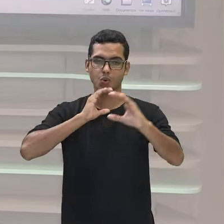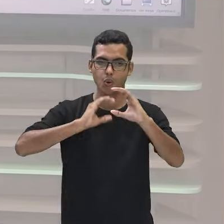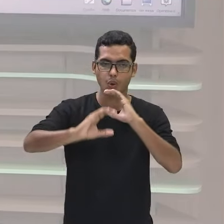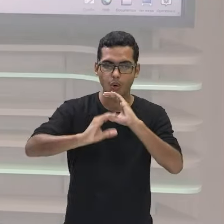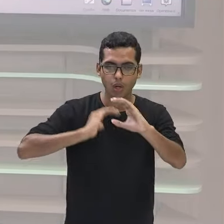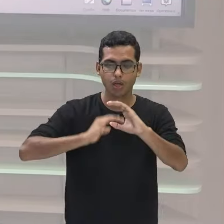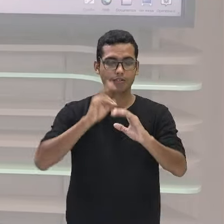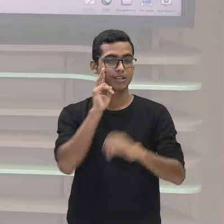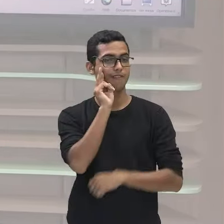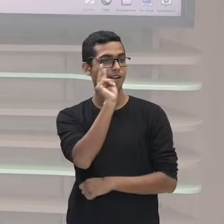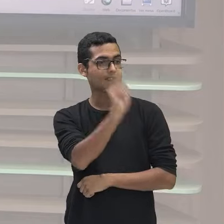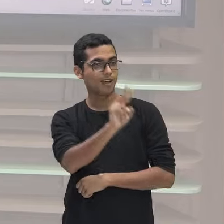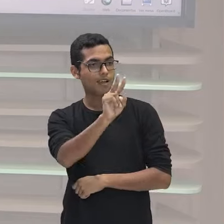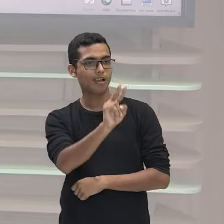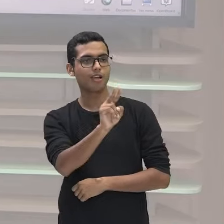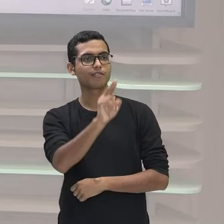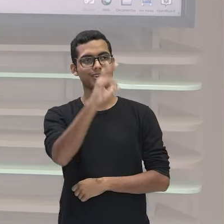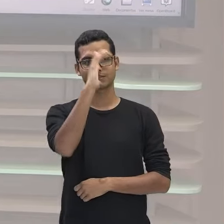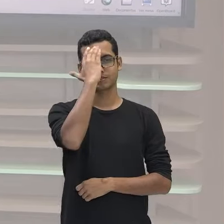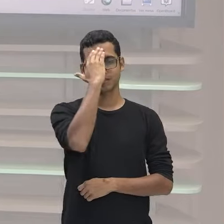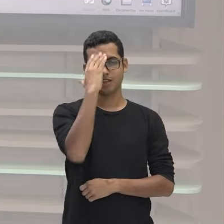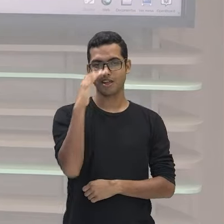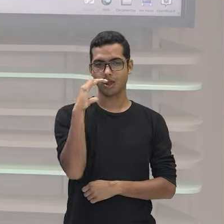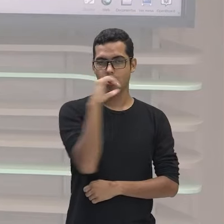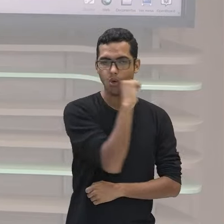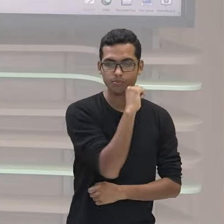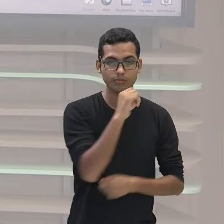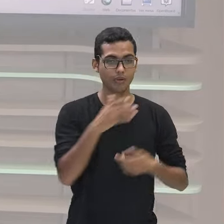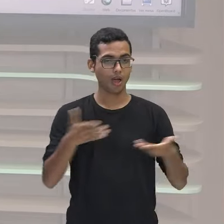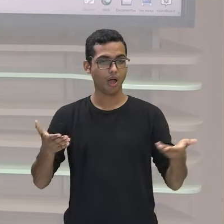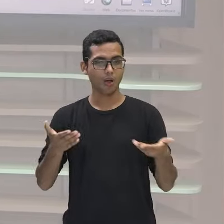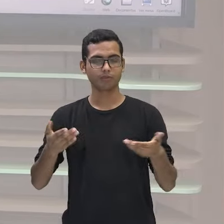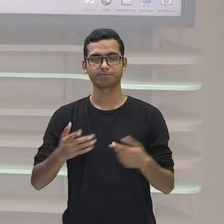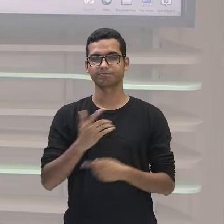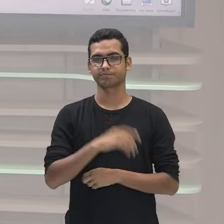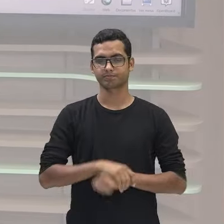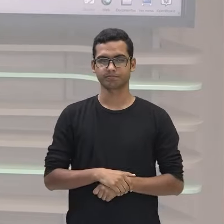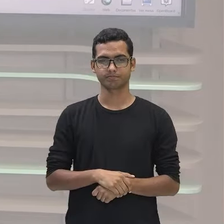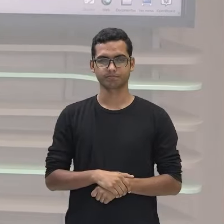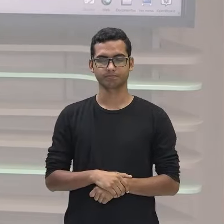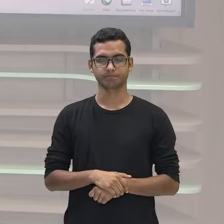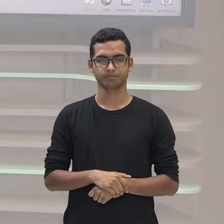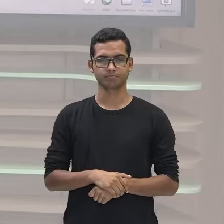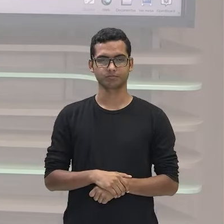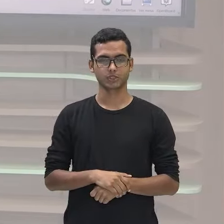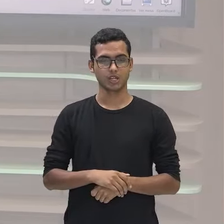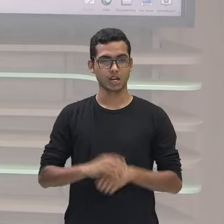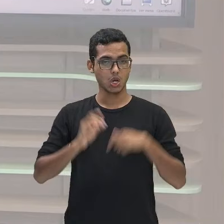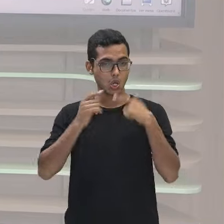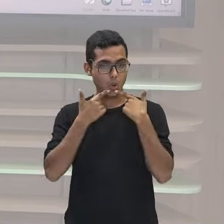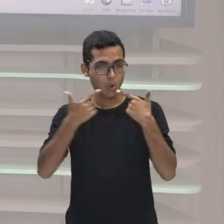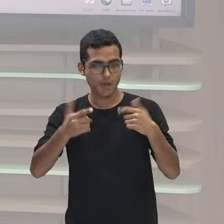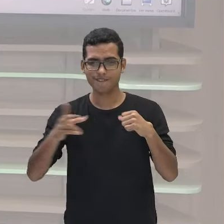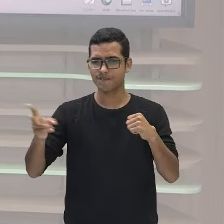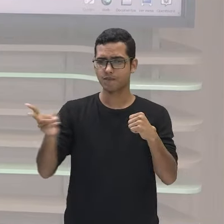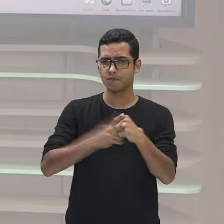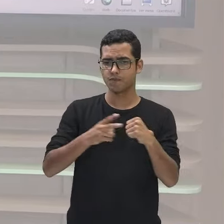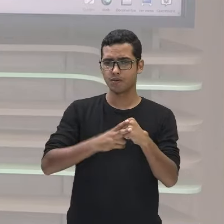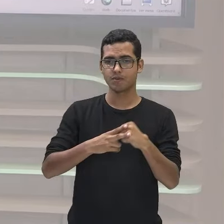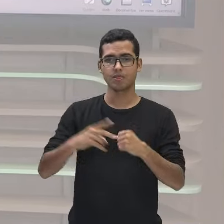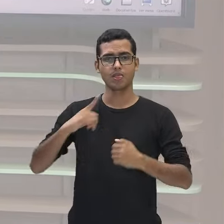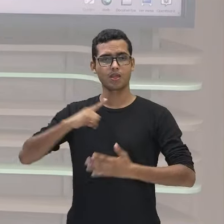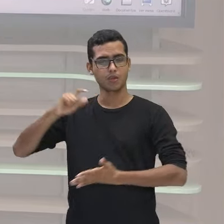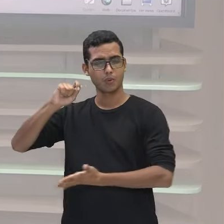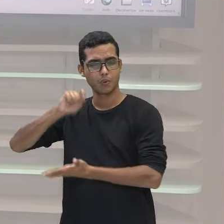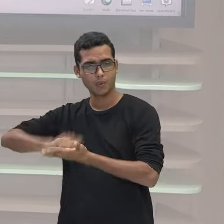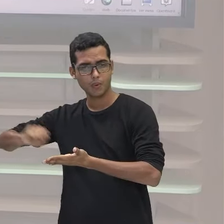e você vai entender essa mensagem. A linguagem, essa é a linguagem não verbal. A linguagem verbal é a linguagem escrita, a